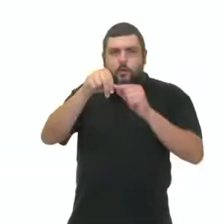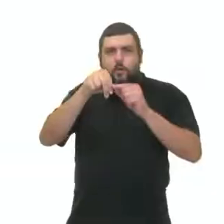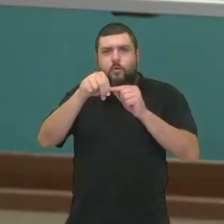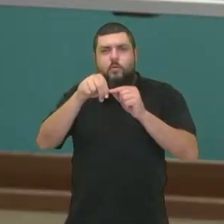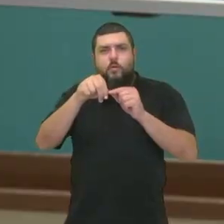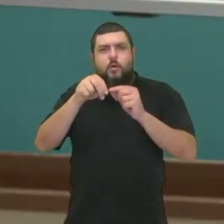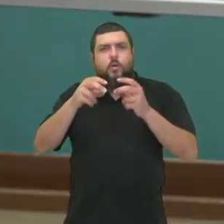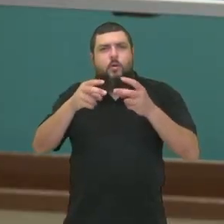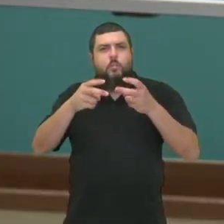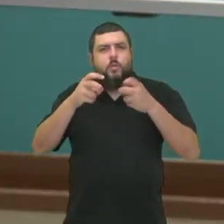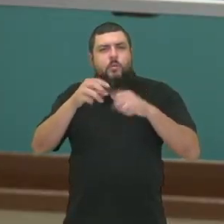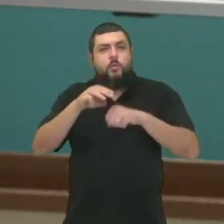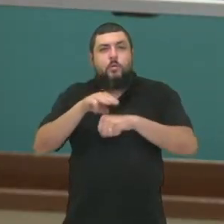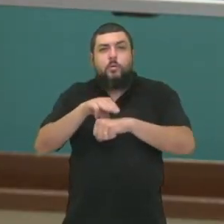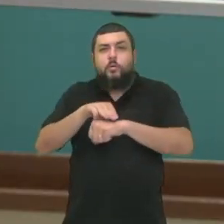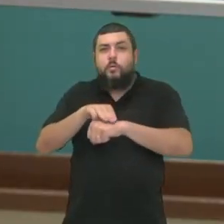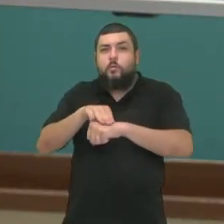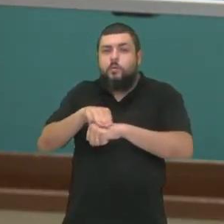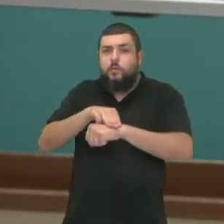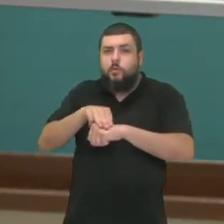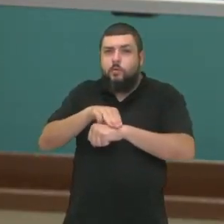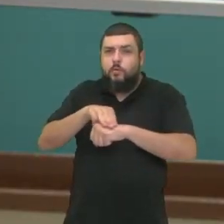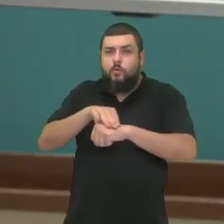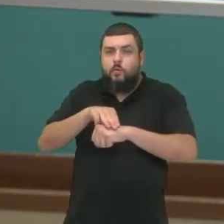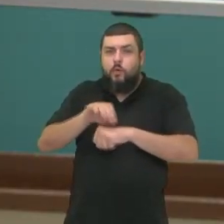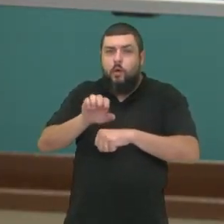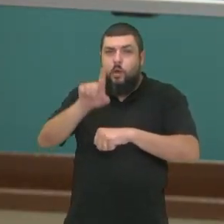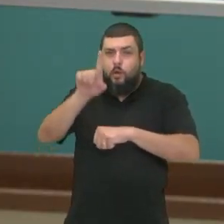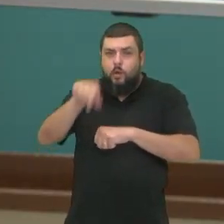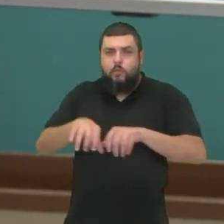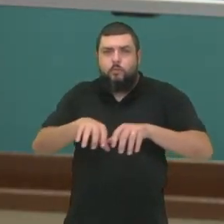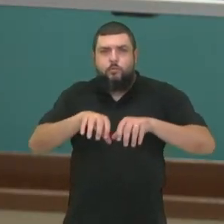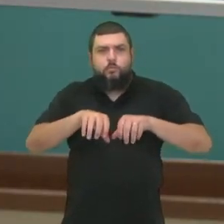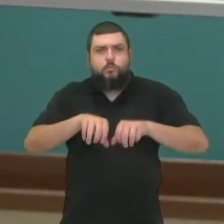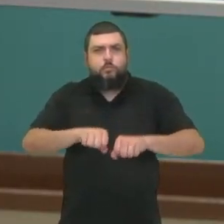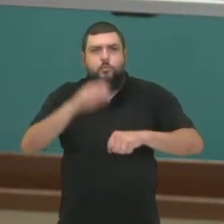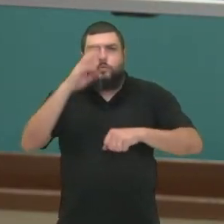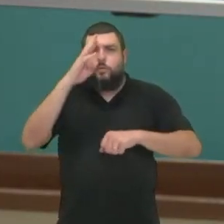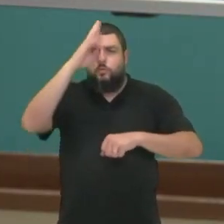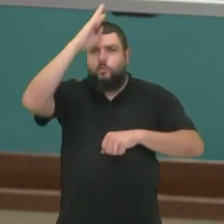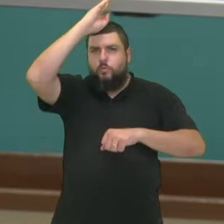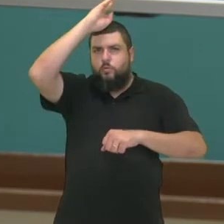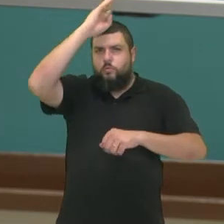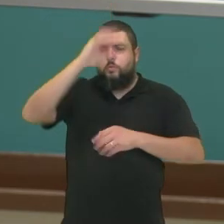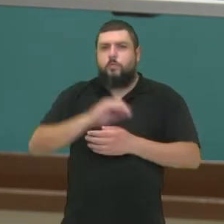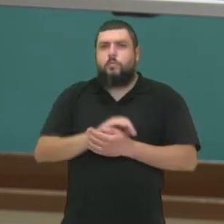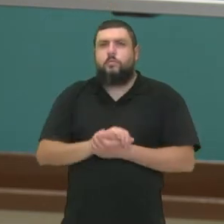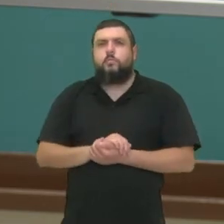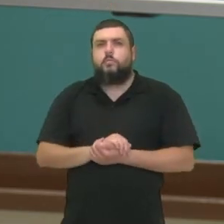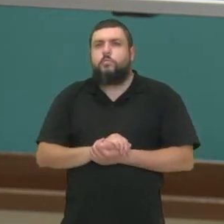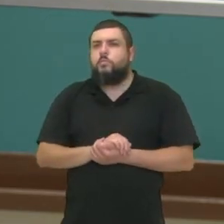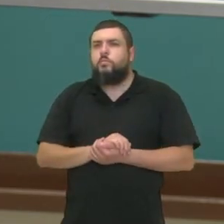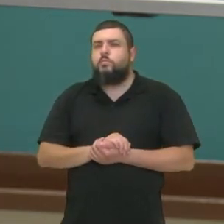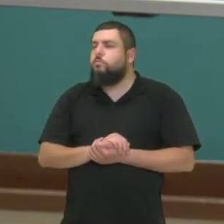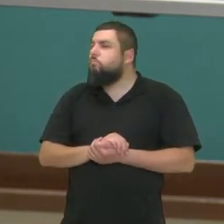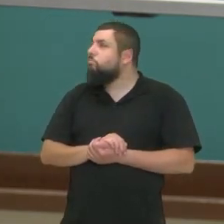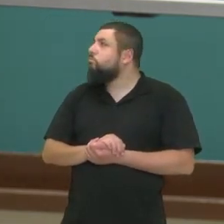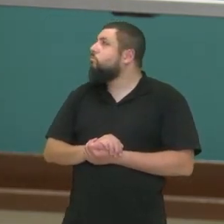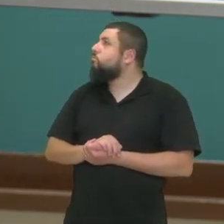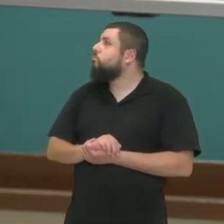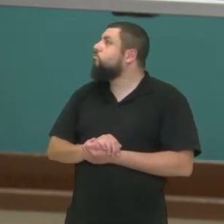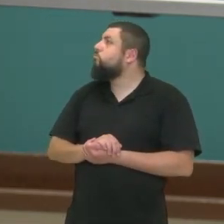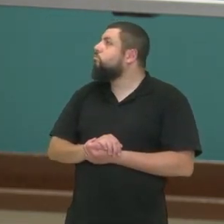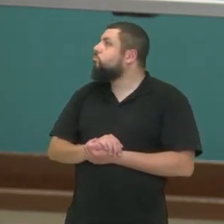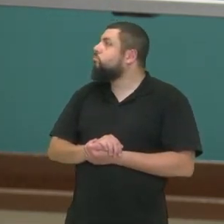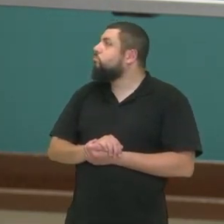que está... Gente, Roma domina tudo isso? Meu Deus! Durou quanto tempo, professor? Pelo menos